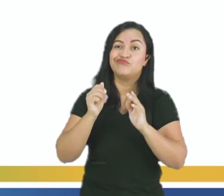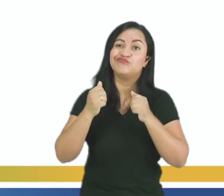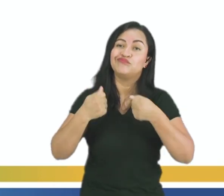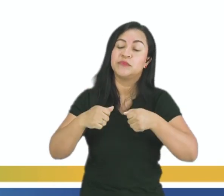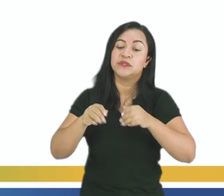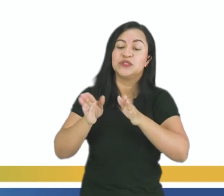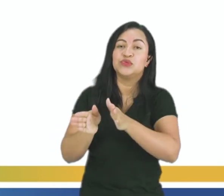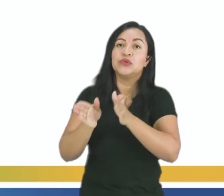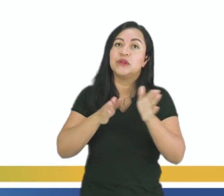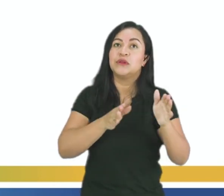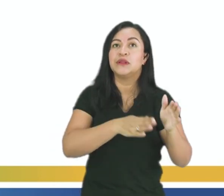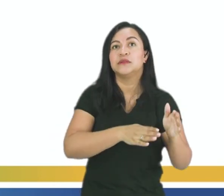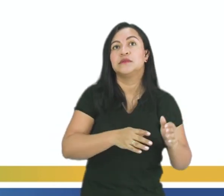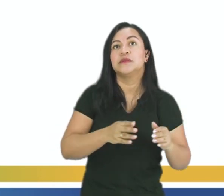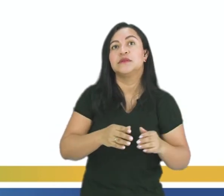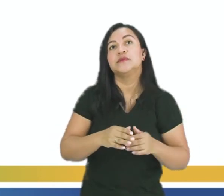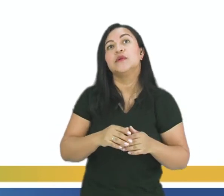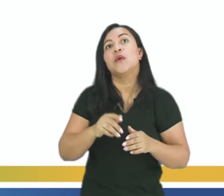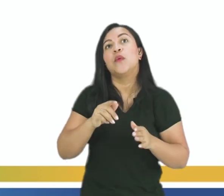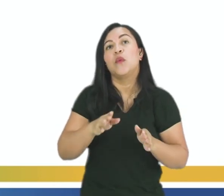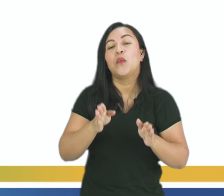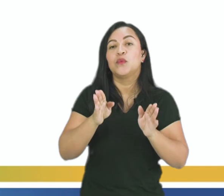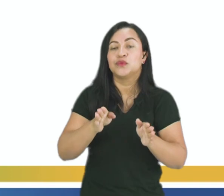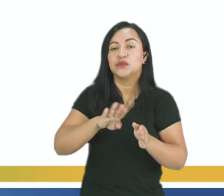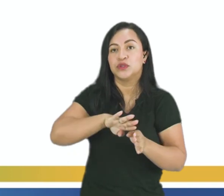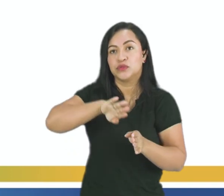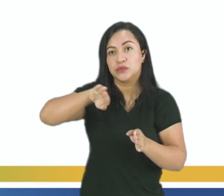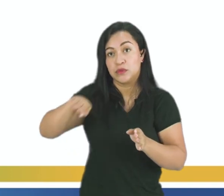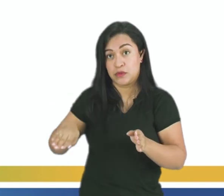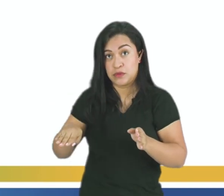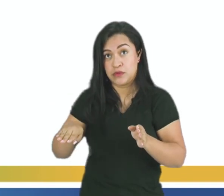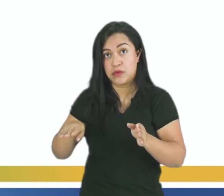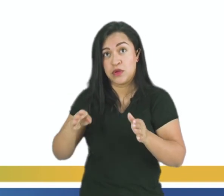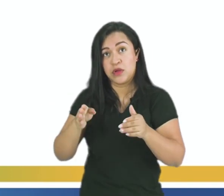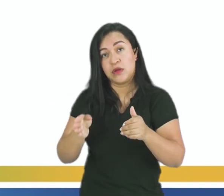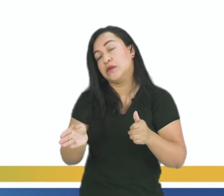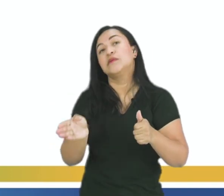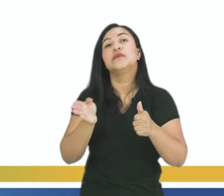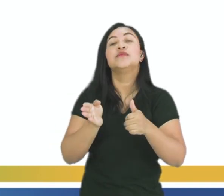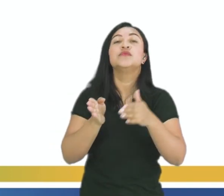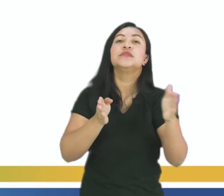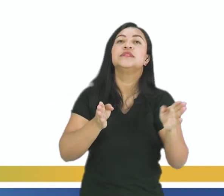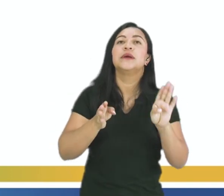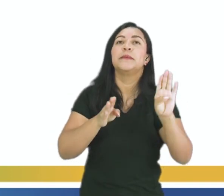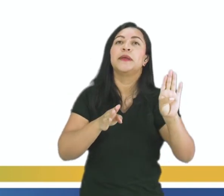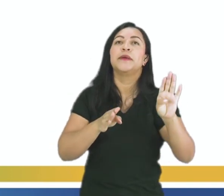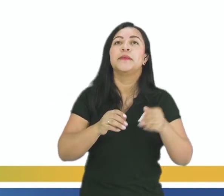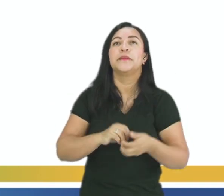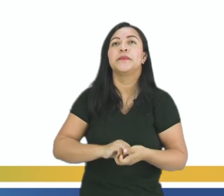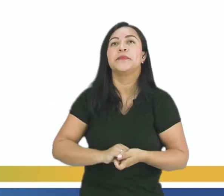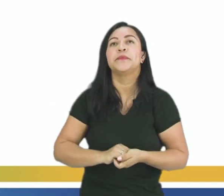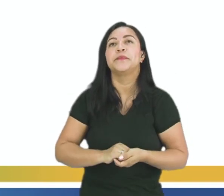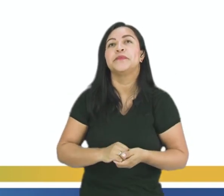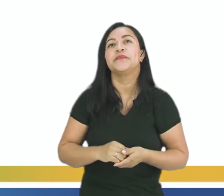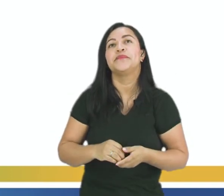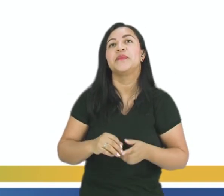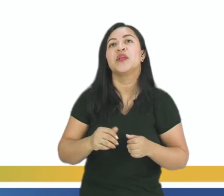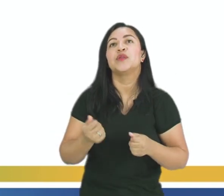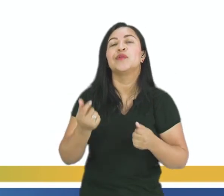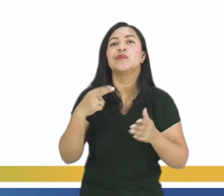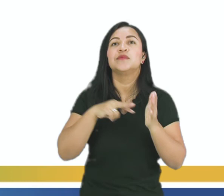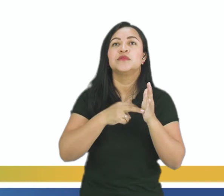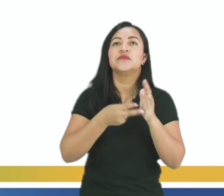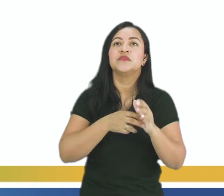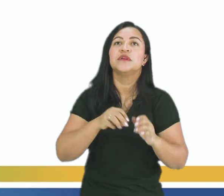esquerdo. Então, nós passaremos o número 7 para o outro lado com a operação inversa aí, que é a operação de subtração. Então, quer dizer que a nossa incógnita